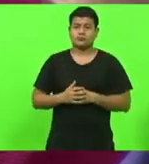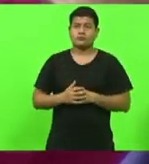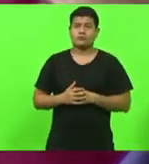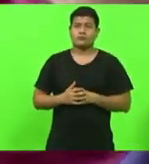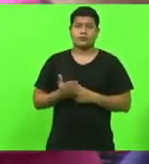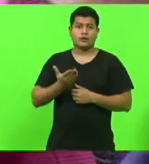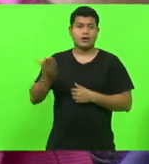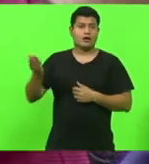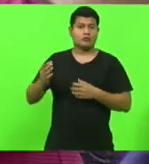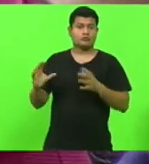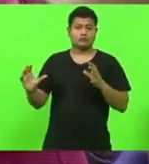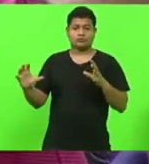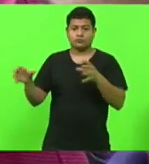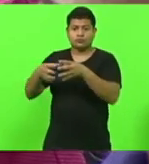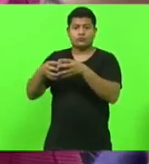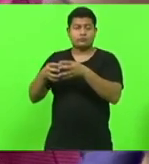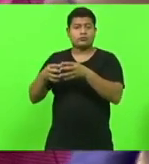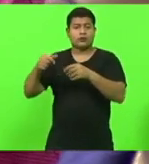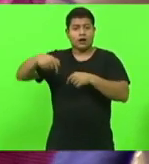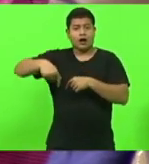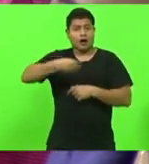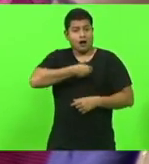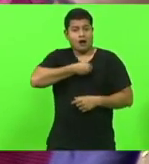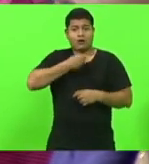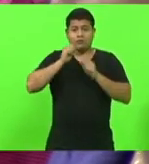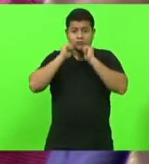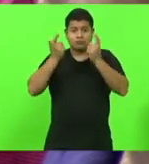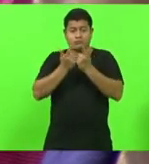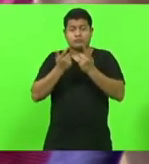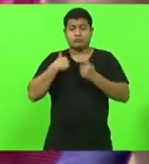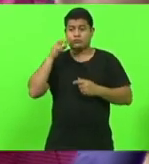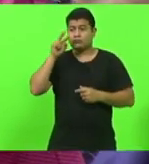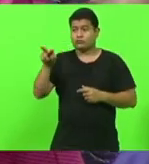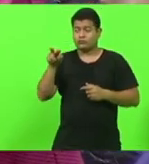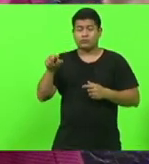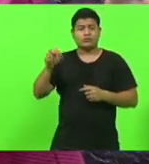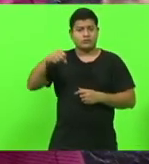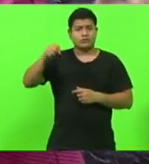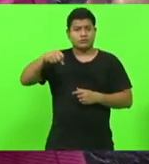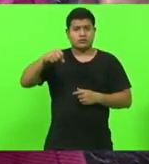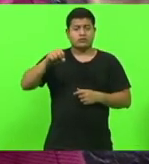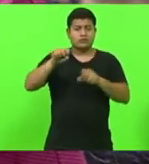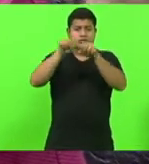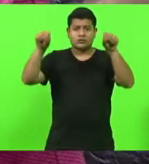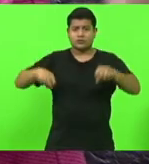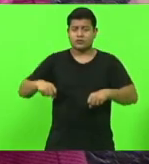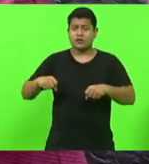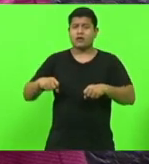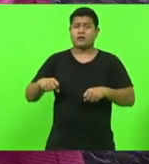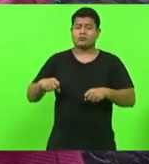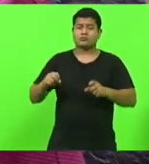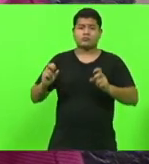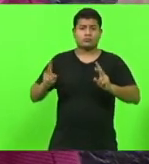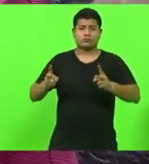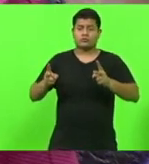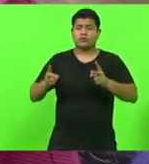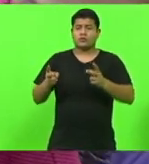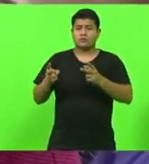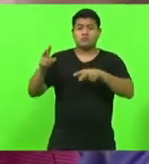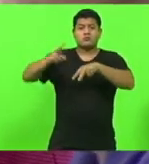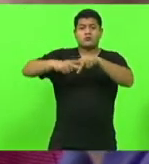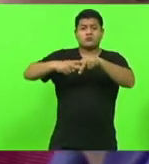agentes, essas pessoas que nos orgulham, sim, porque o sistema prisional continua sendo ainda um